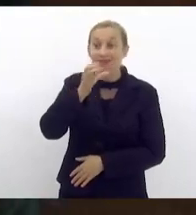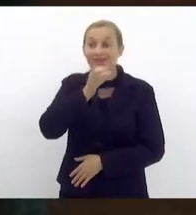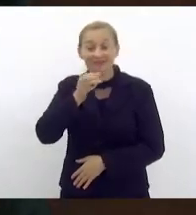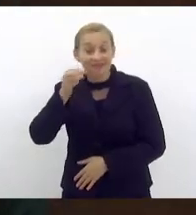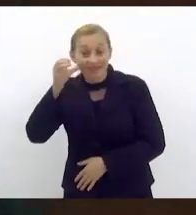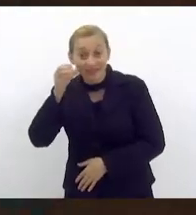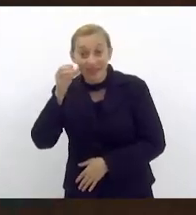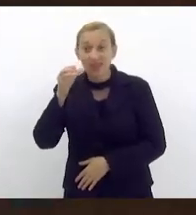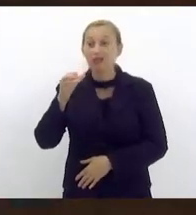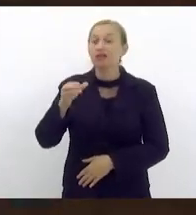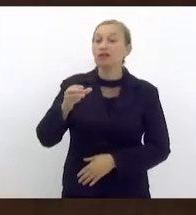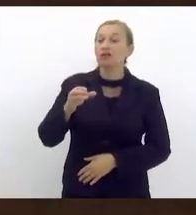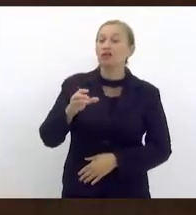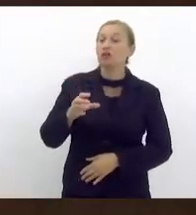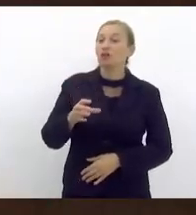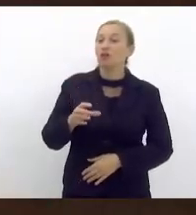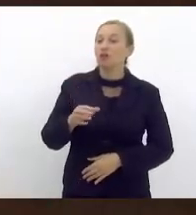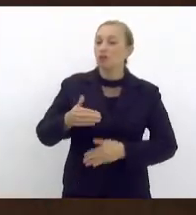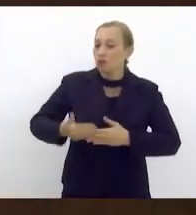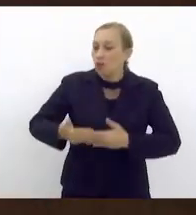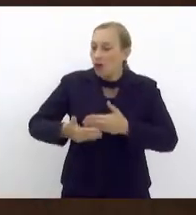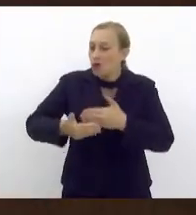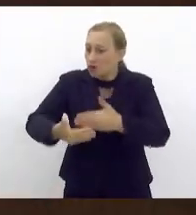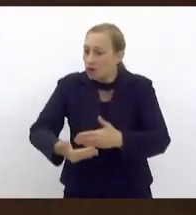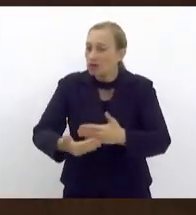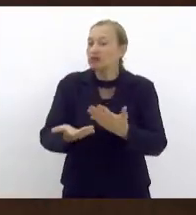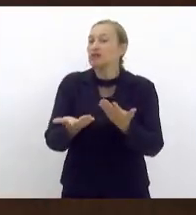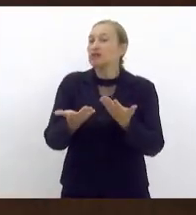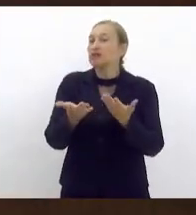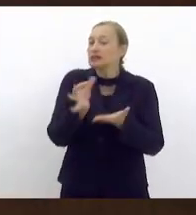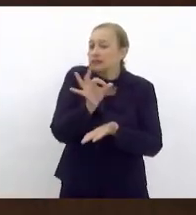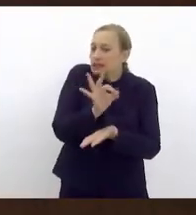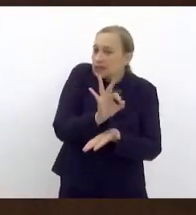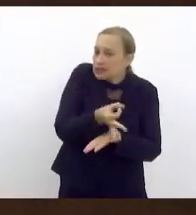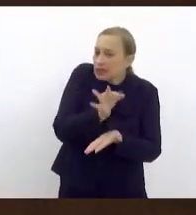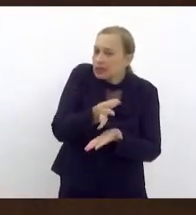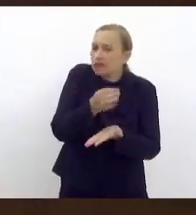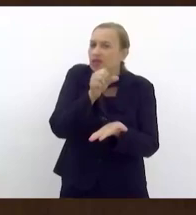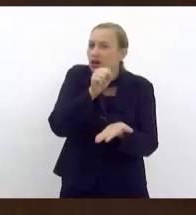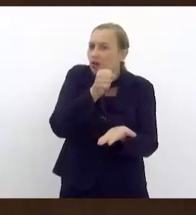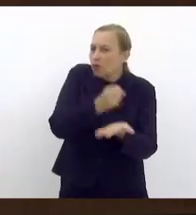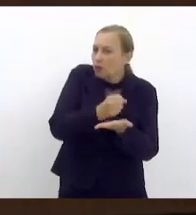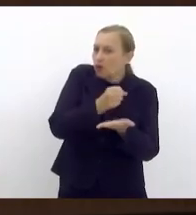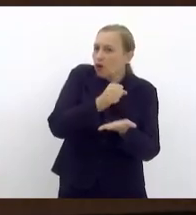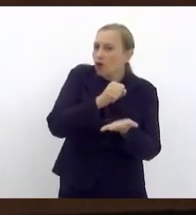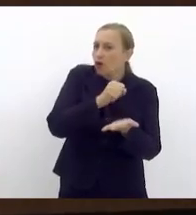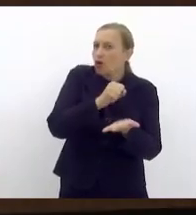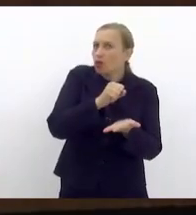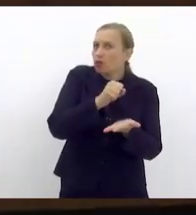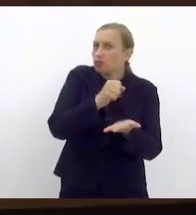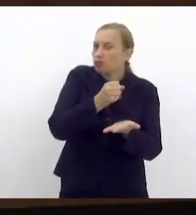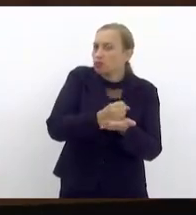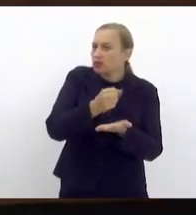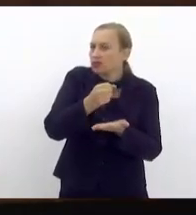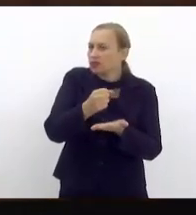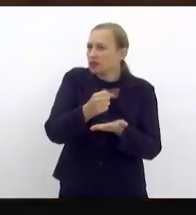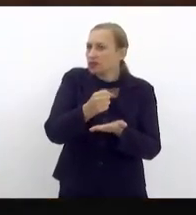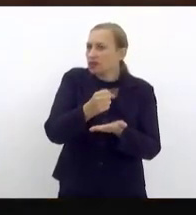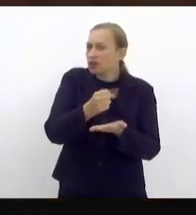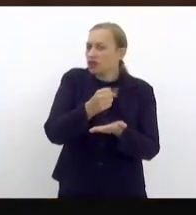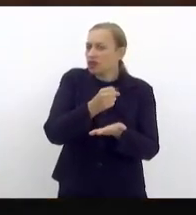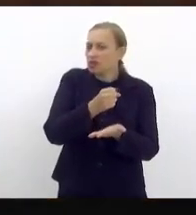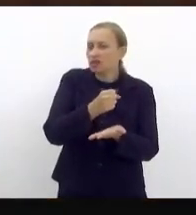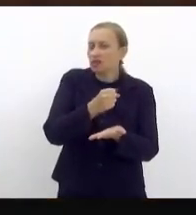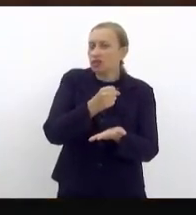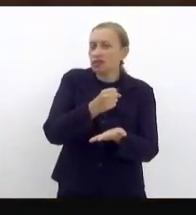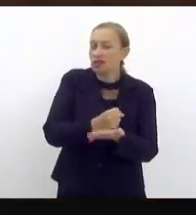Jordão e avança especificamente na contratação e na informação de política de combate à discriminação